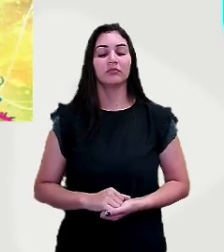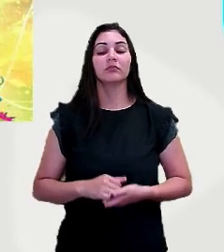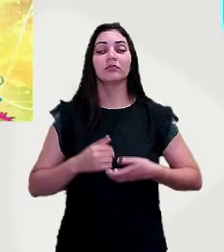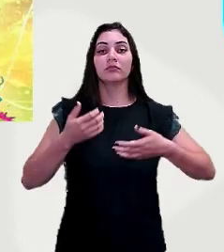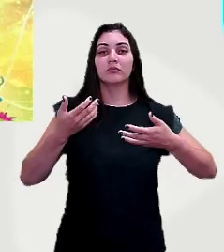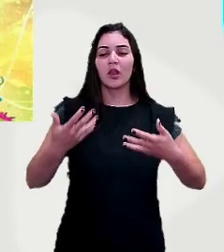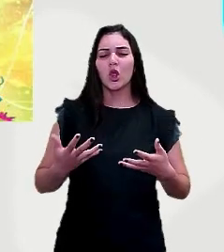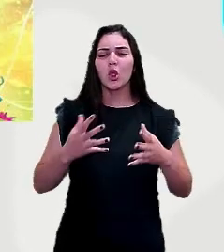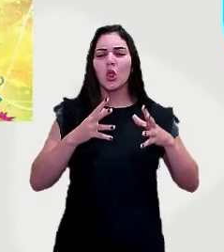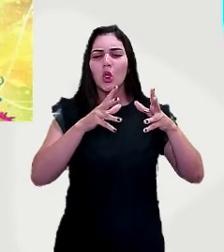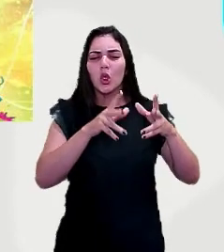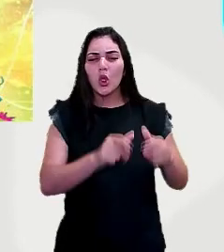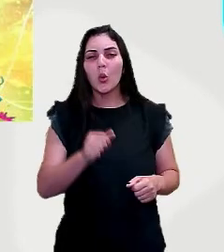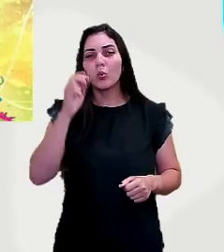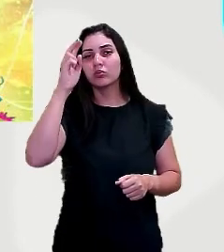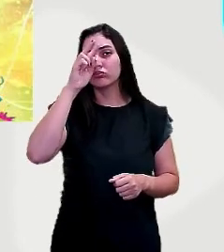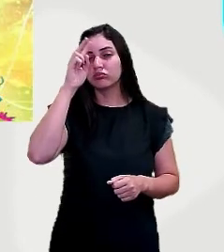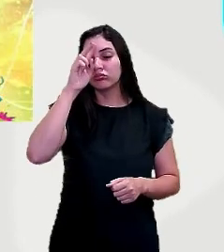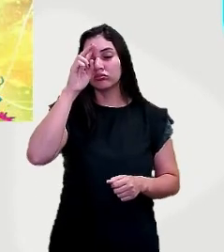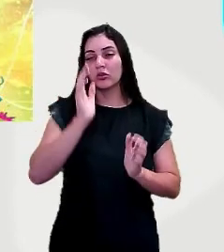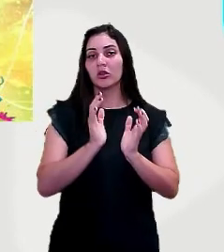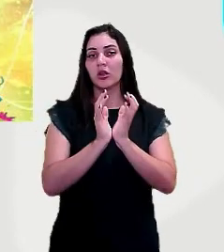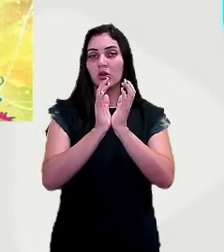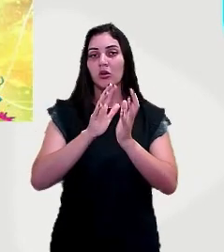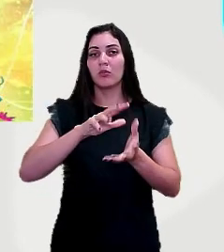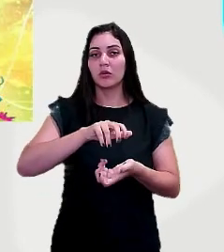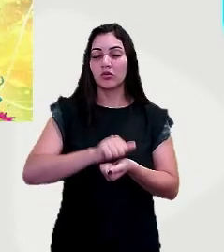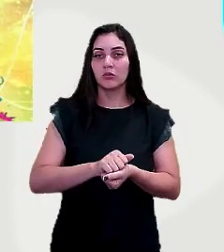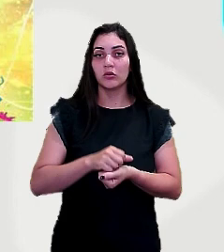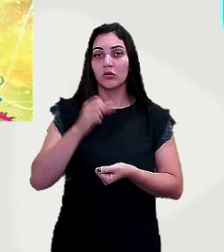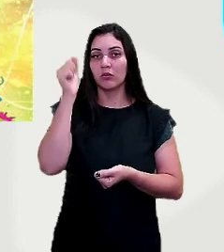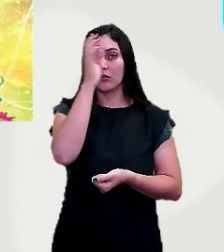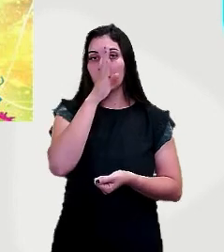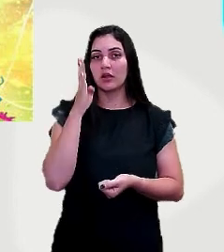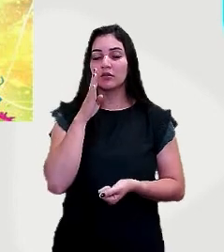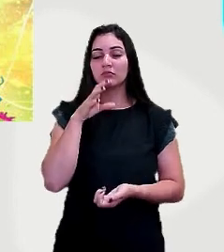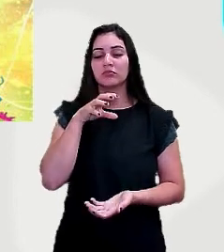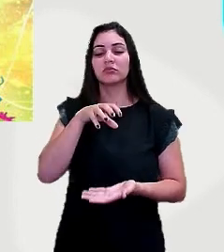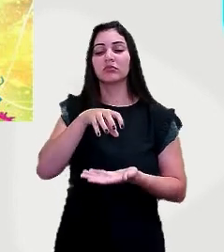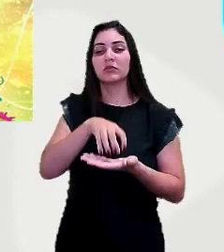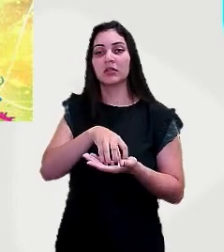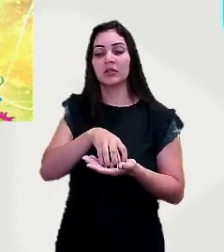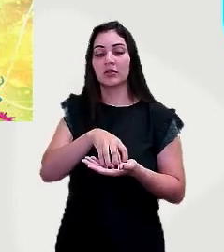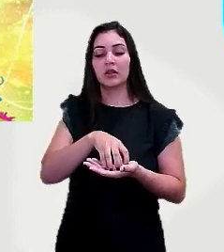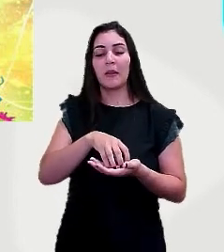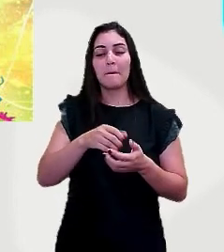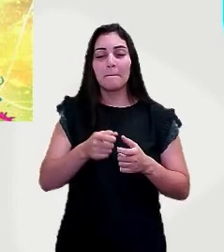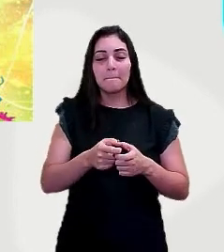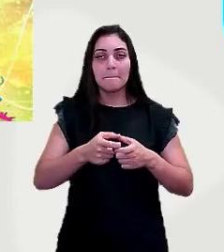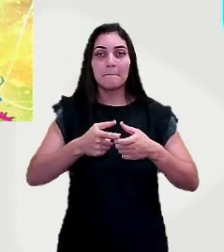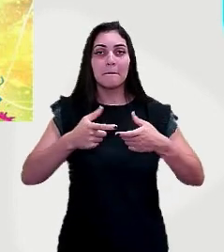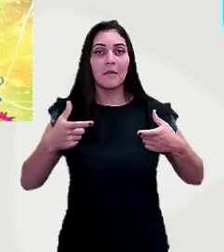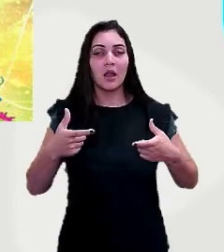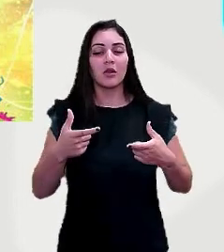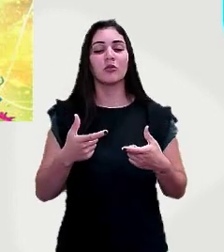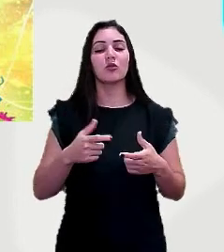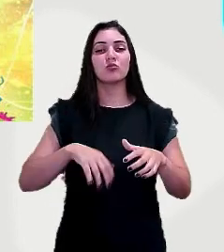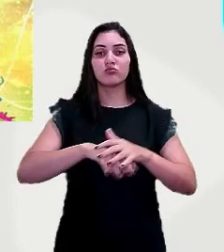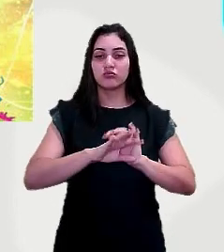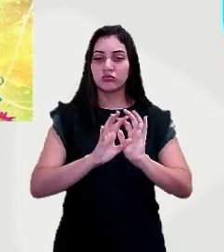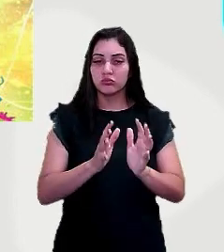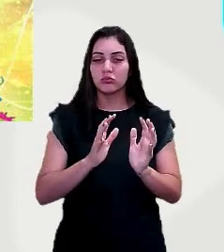E em toda a história da Copa do Mundo, o Brasil foi o país sede da maior competição de futebol mundial em 2 ocasiões,